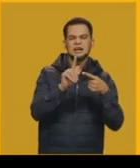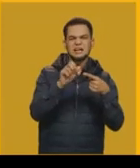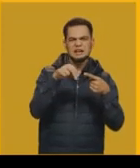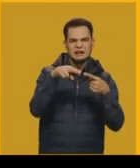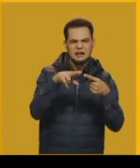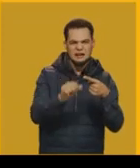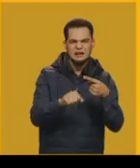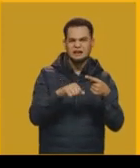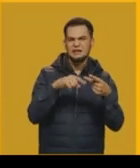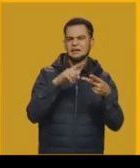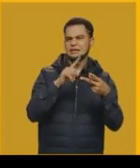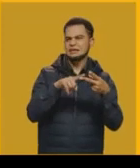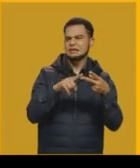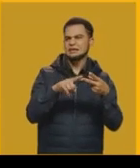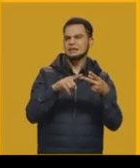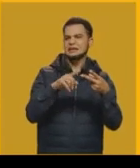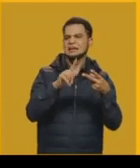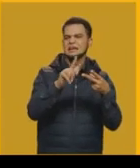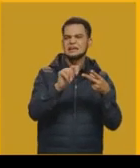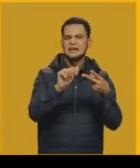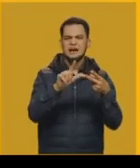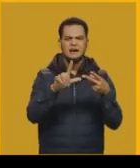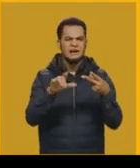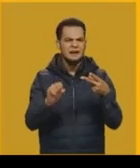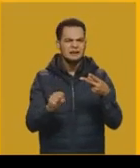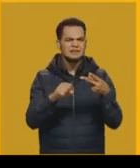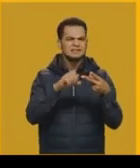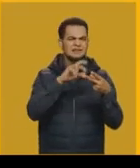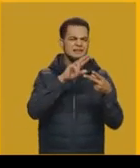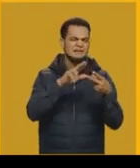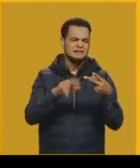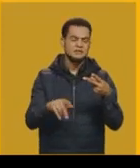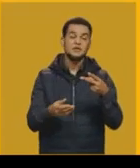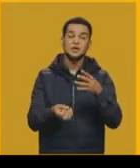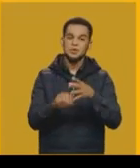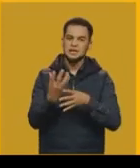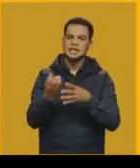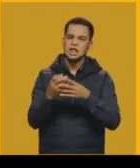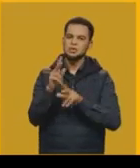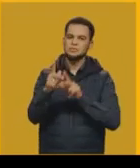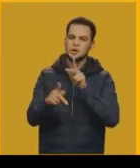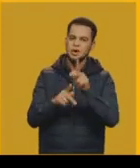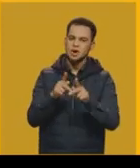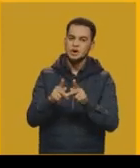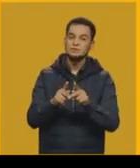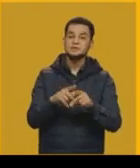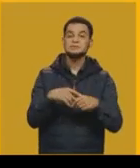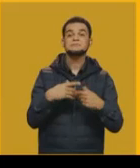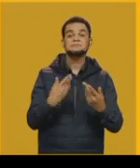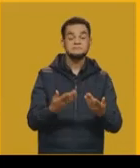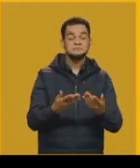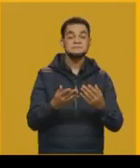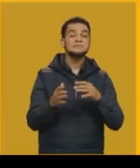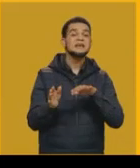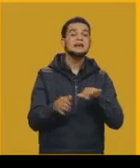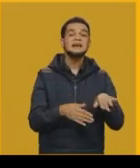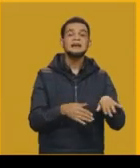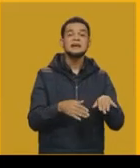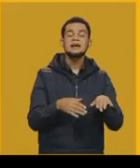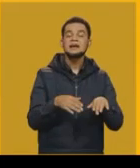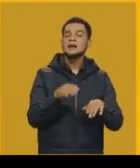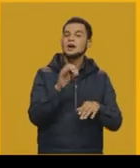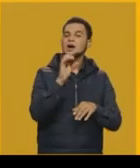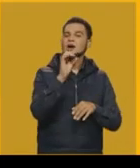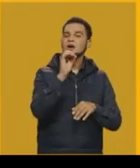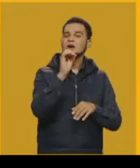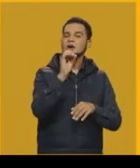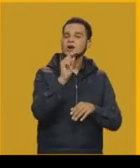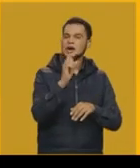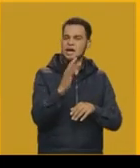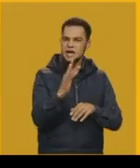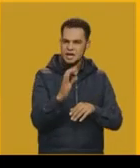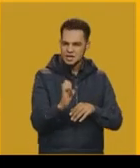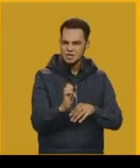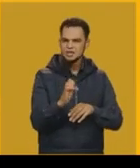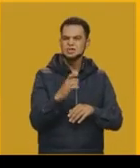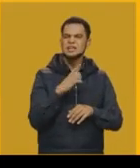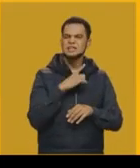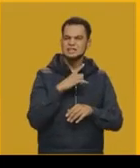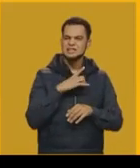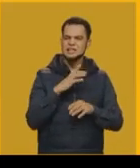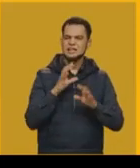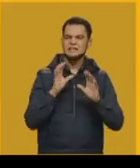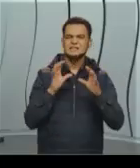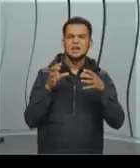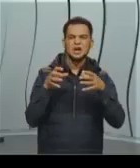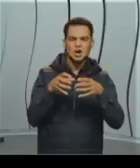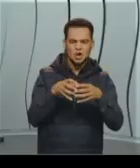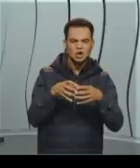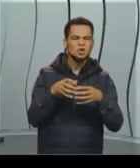povos mandigas e fulas na região aí noroeste. Na região oeste, os Haussás, Aquamós, Evés e Yorubás.